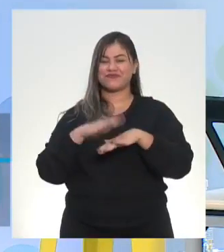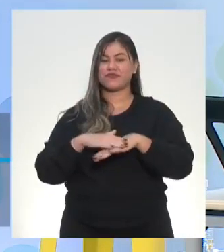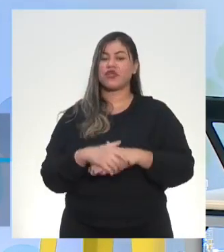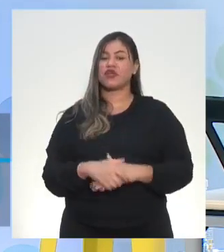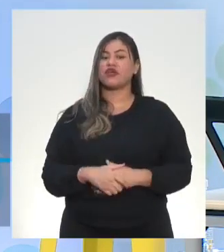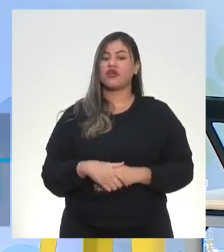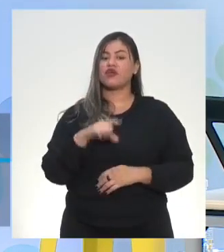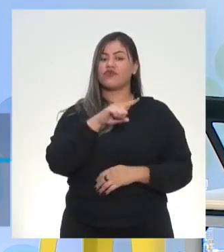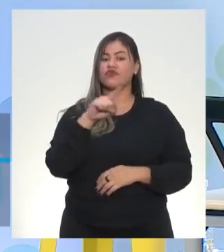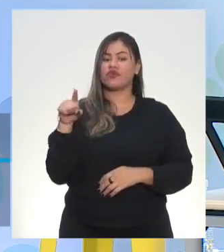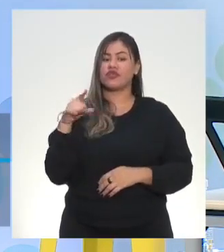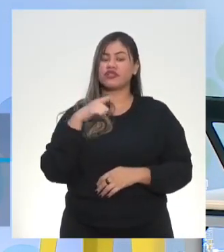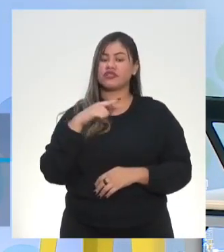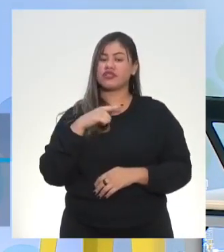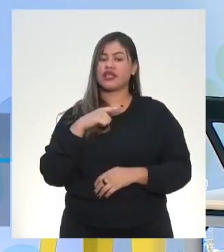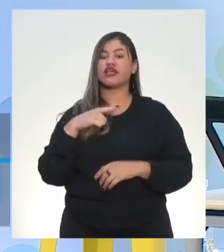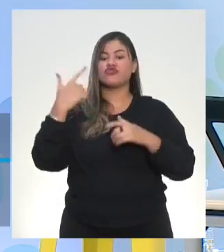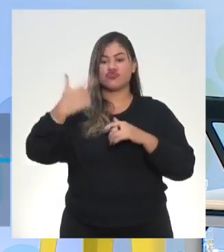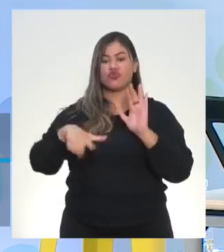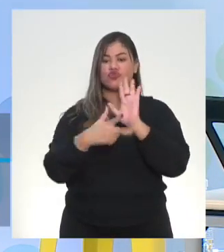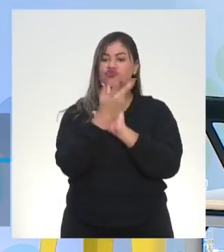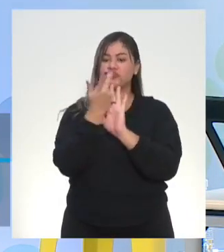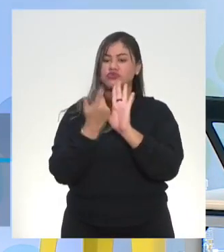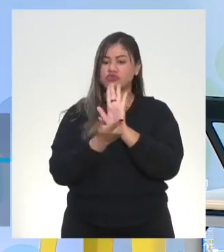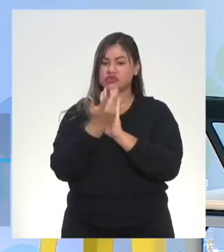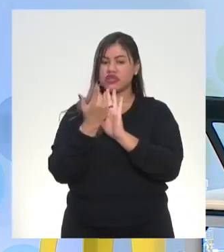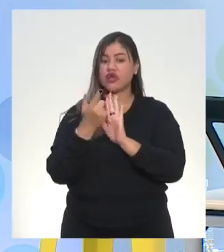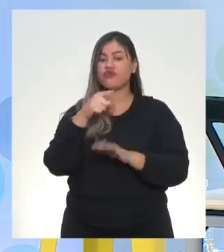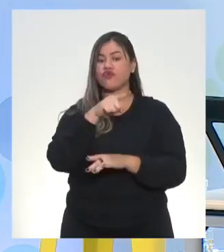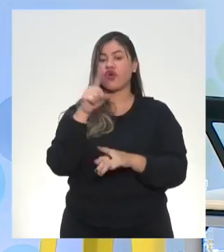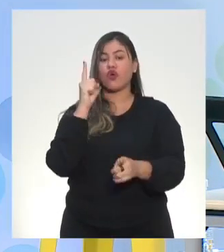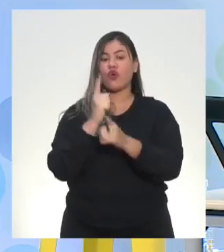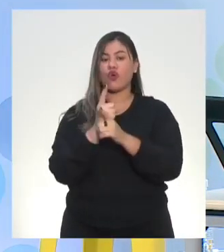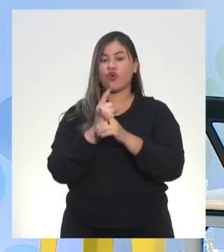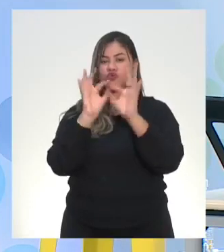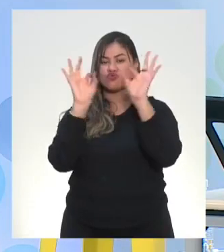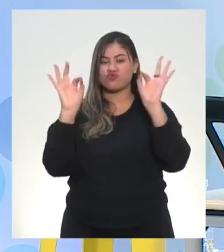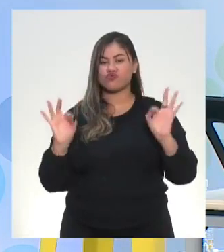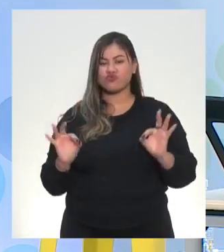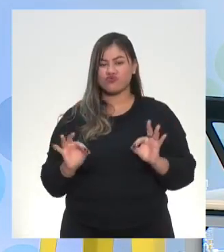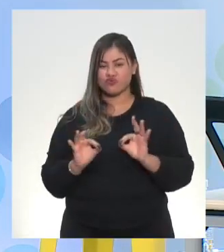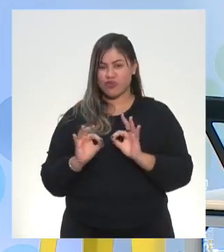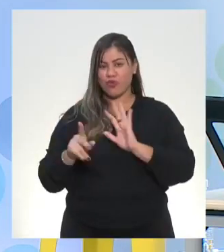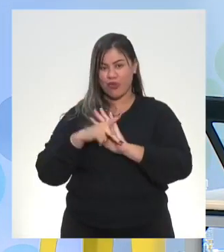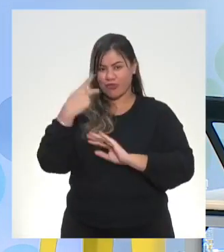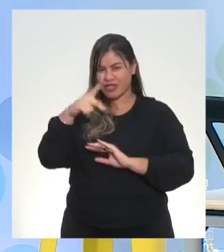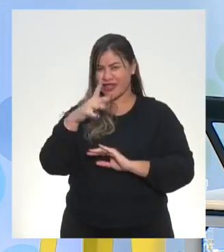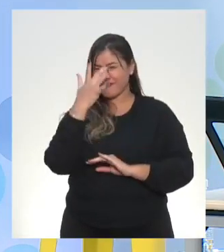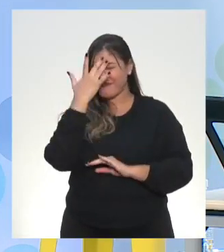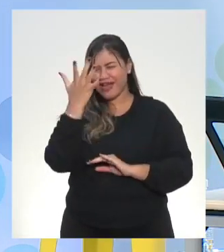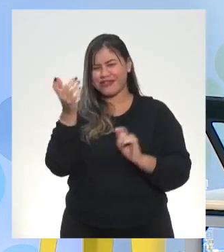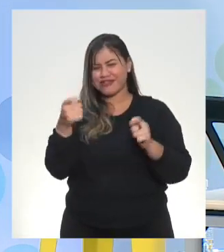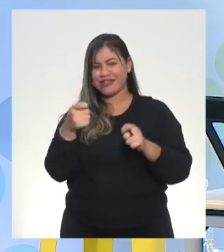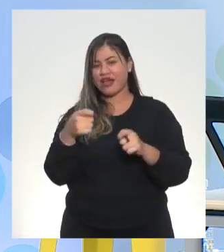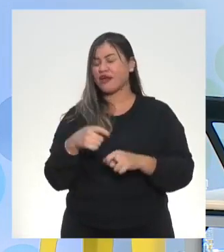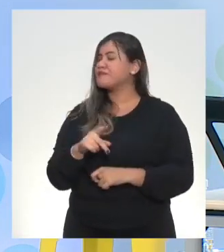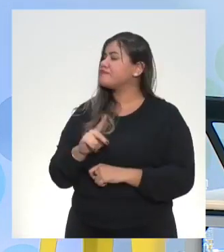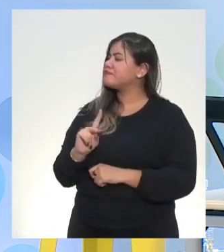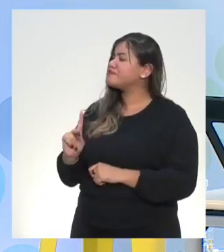figura 1. As medidas estão em centímetros. Muito bem, então eu sei que o lado do meu hexágono